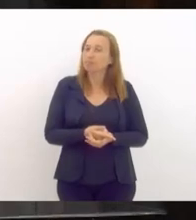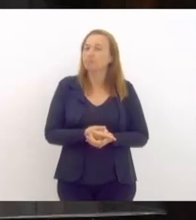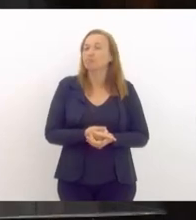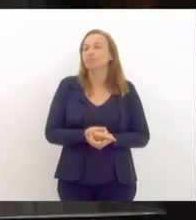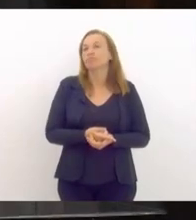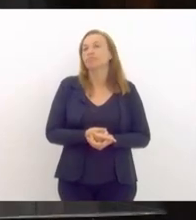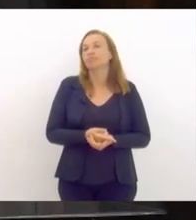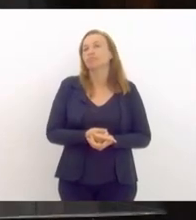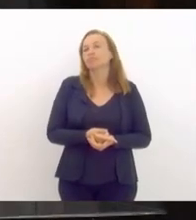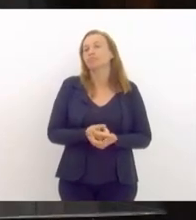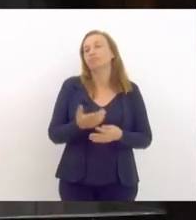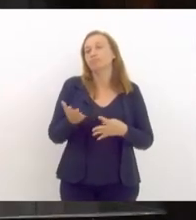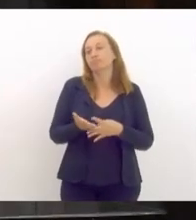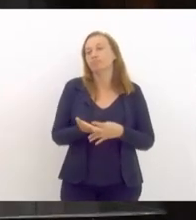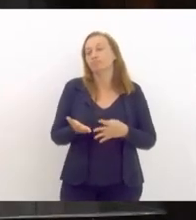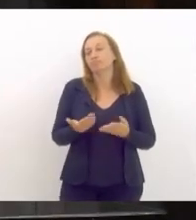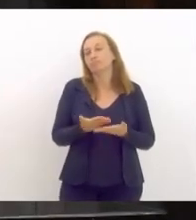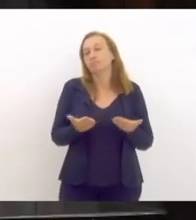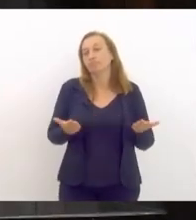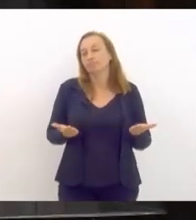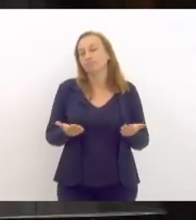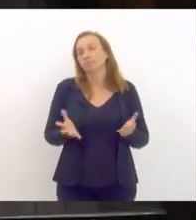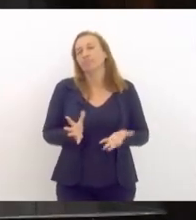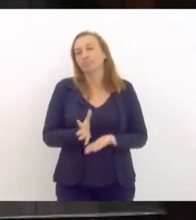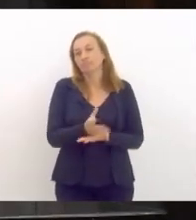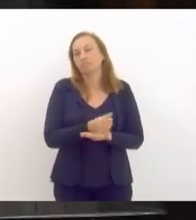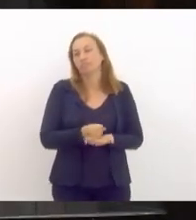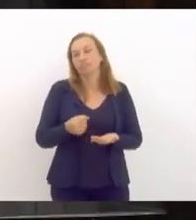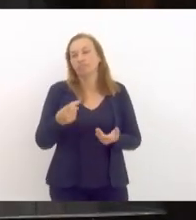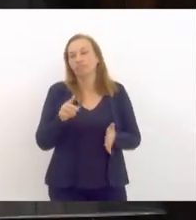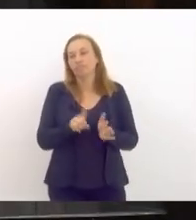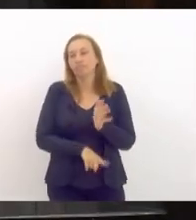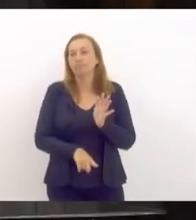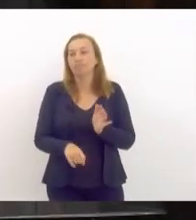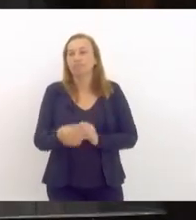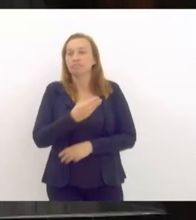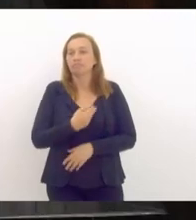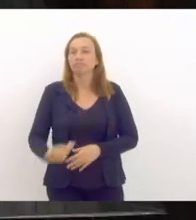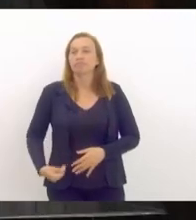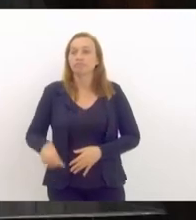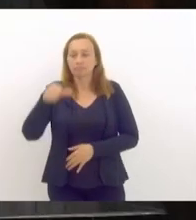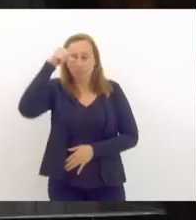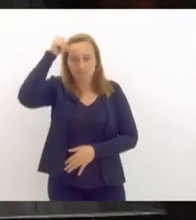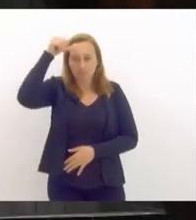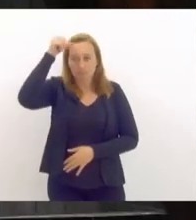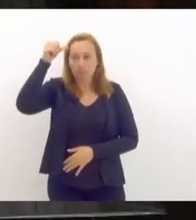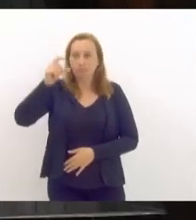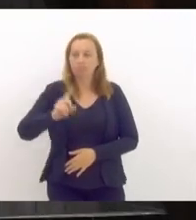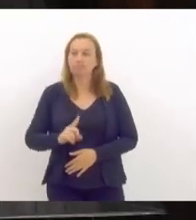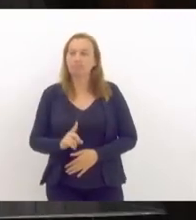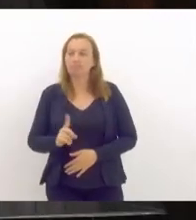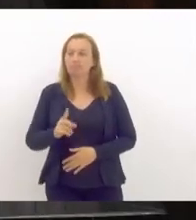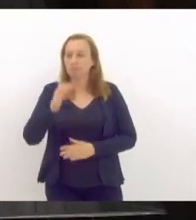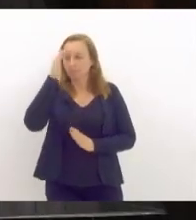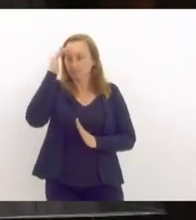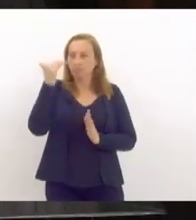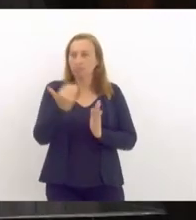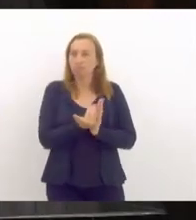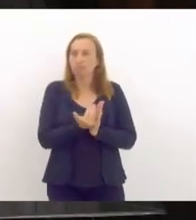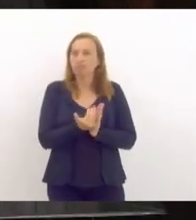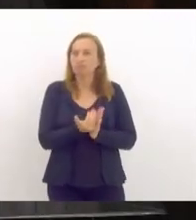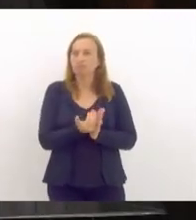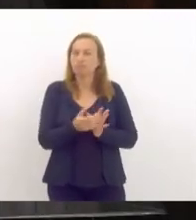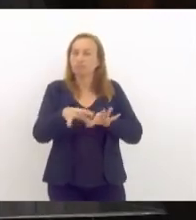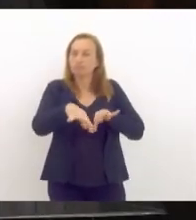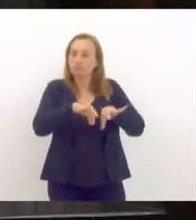essa parcela das perdas acumuladas menos o governador Cláudio Castro que descubra a sua palavra rasga